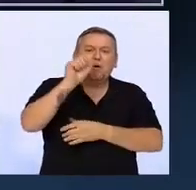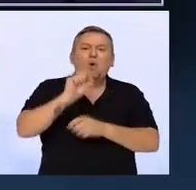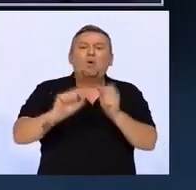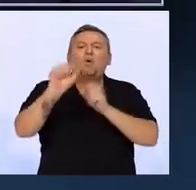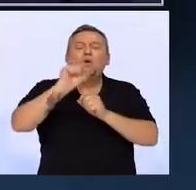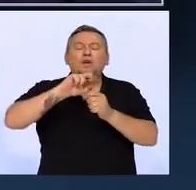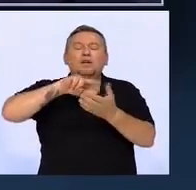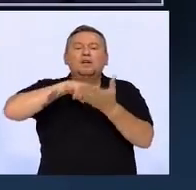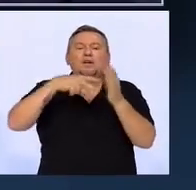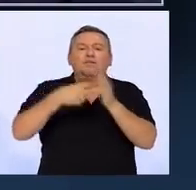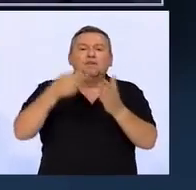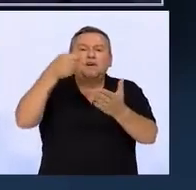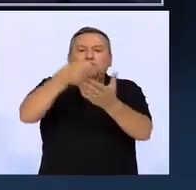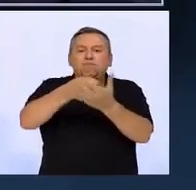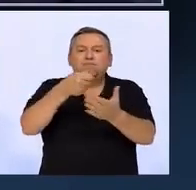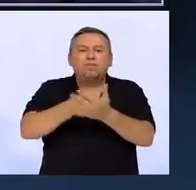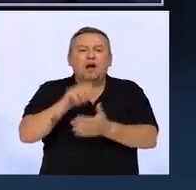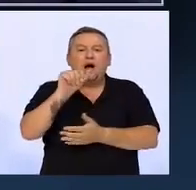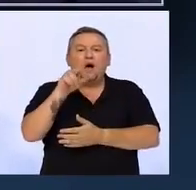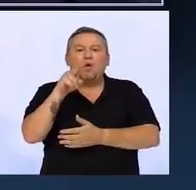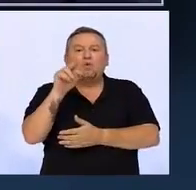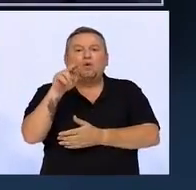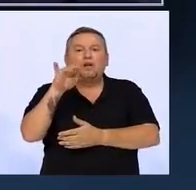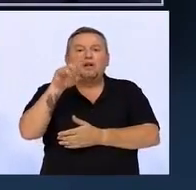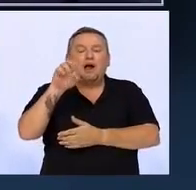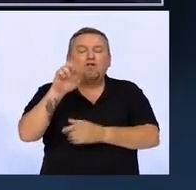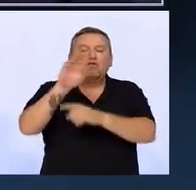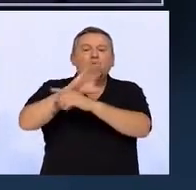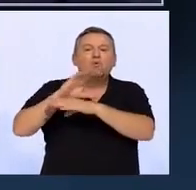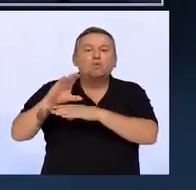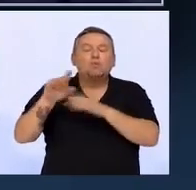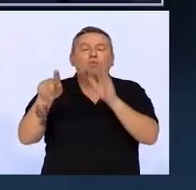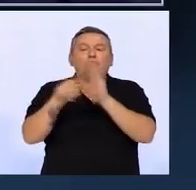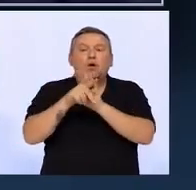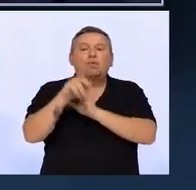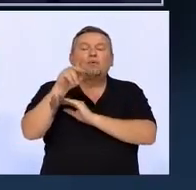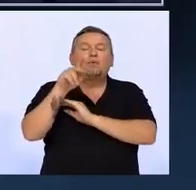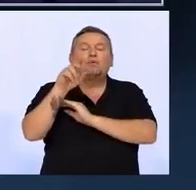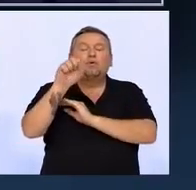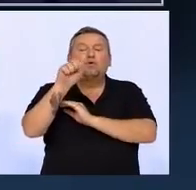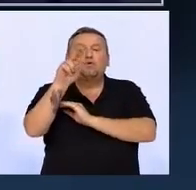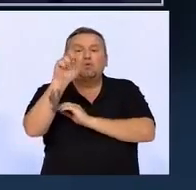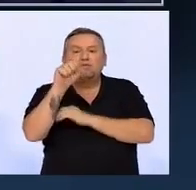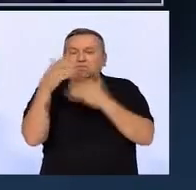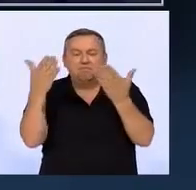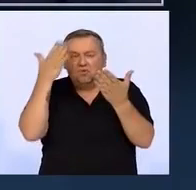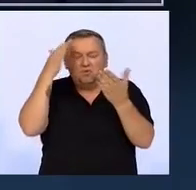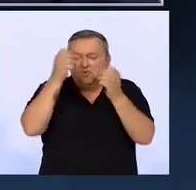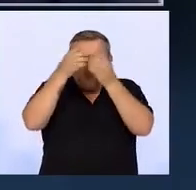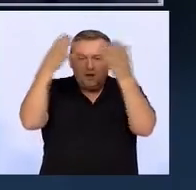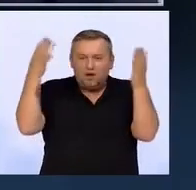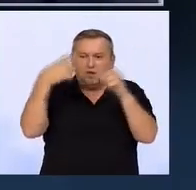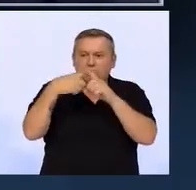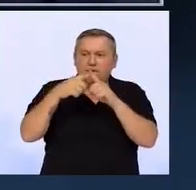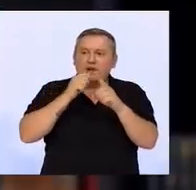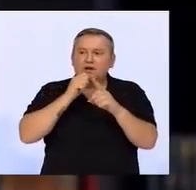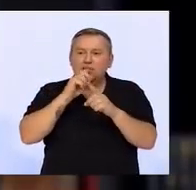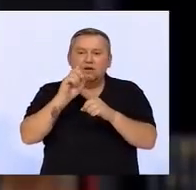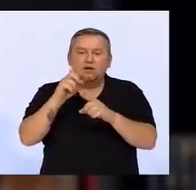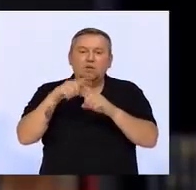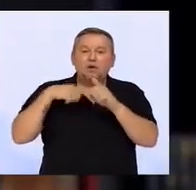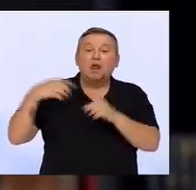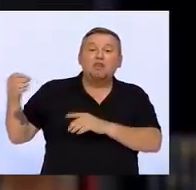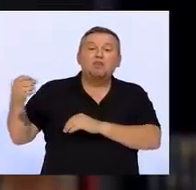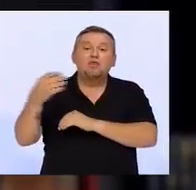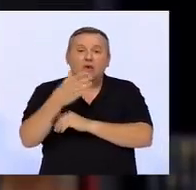essa autoridade coordenadora do SUS, porque eu acho que não ficou muito claro ainda nas declarações da Marina. Ainda não, porque é realmente uma coisa bem